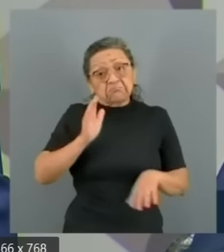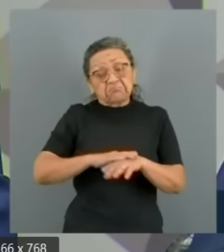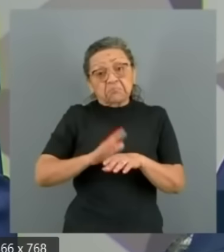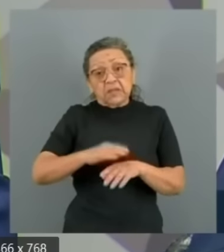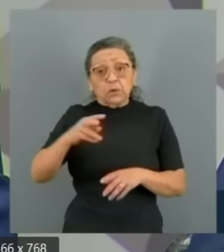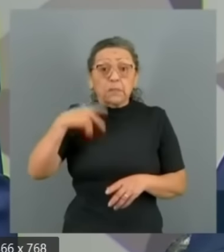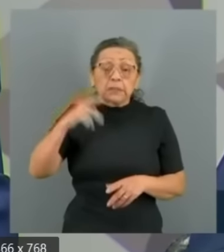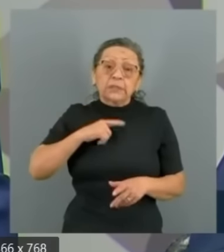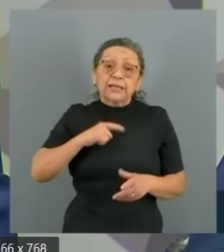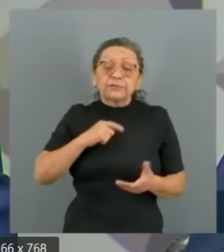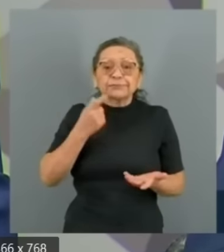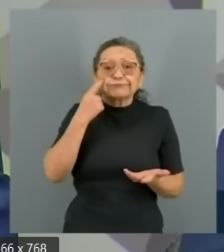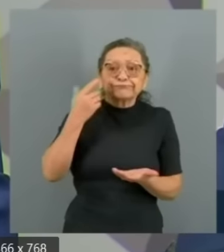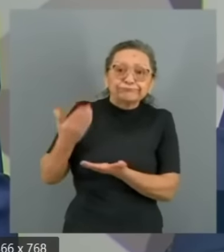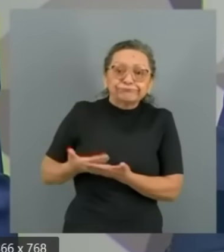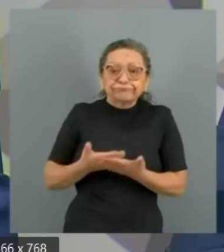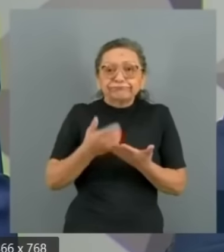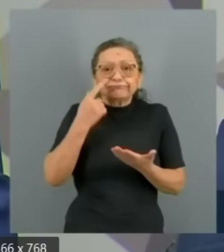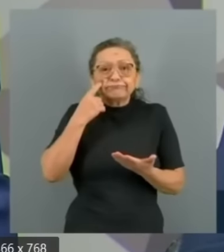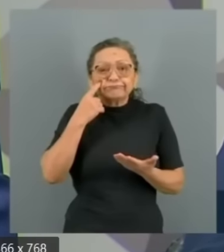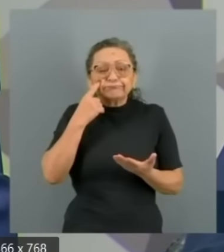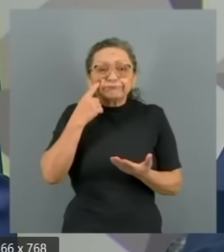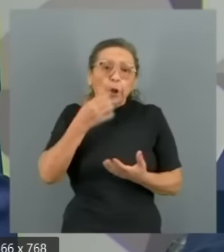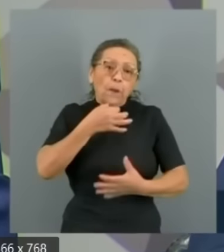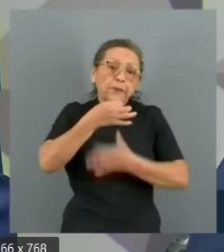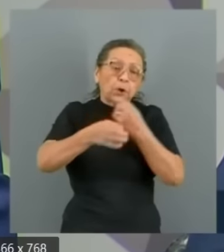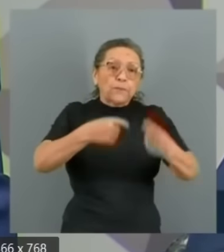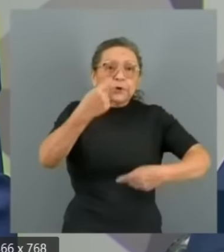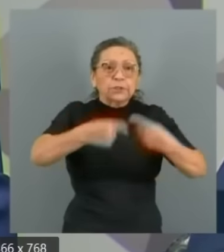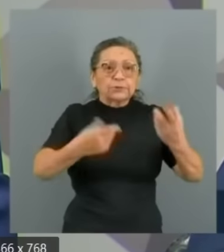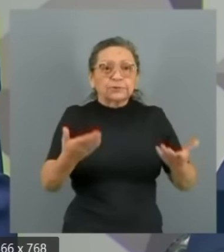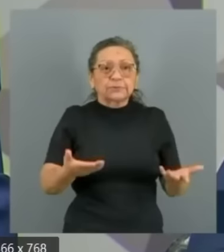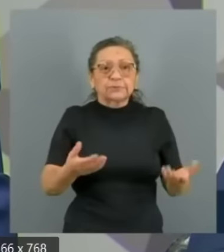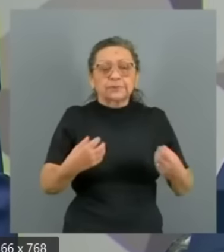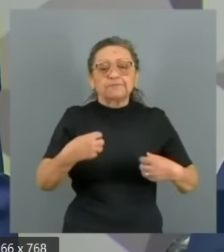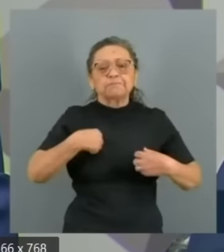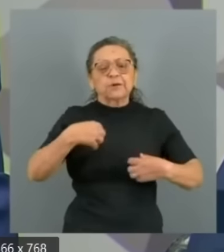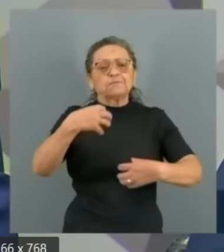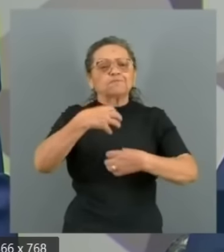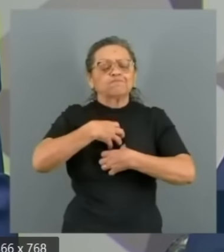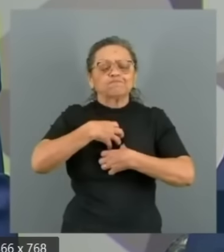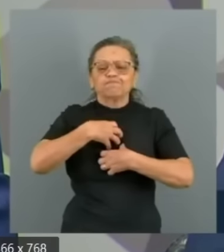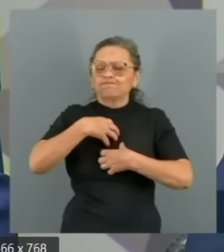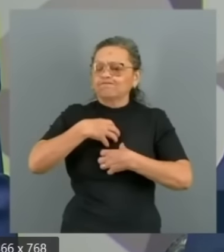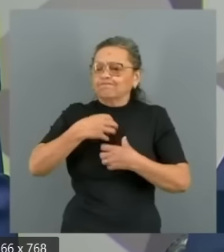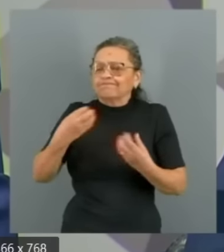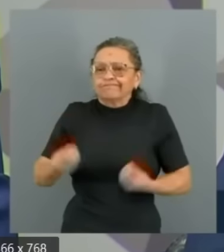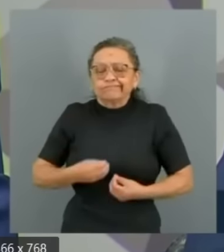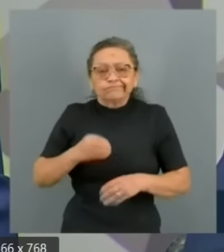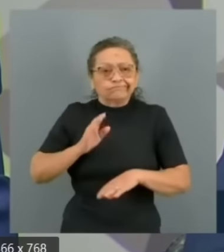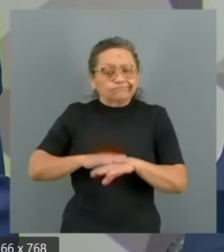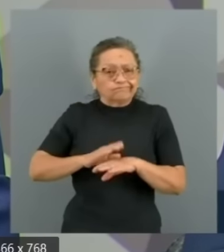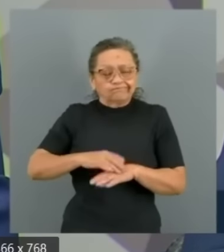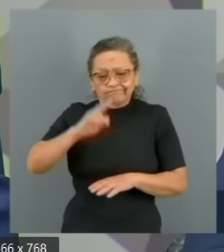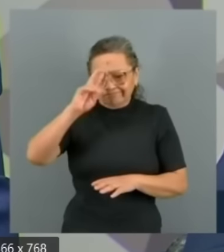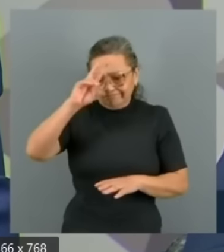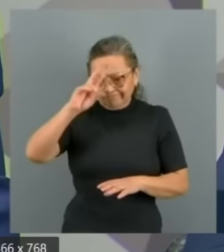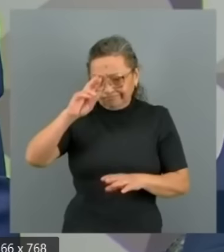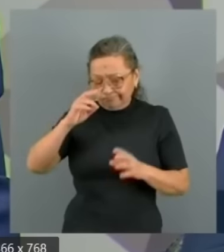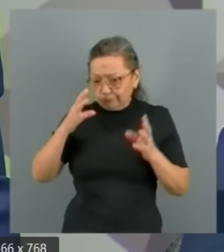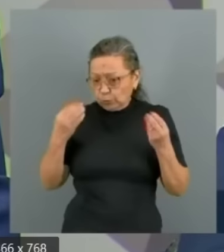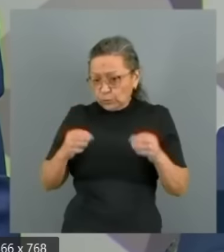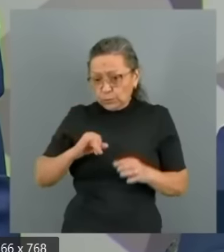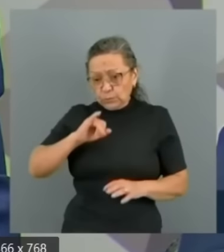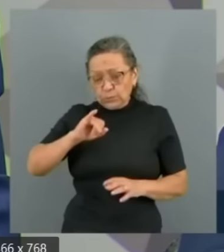político, né? Me sinto altamente injustiçado, com certeza. Mas